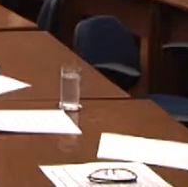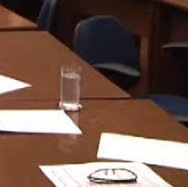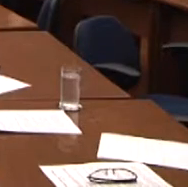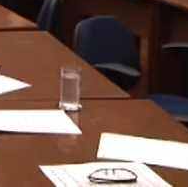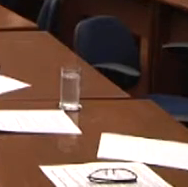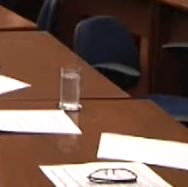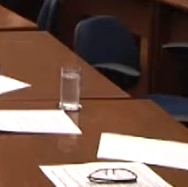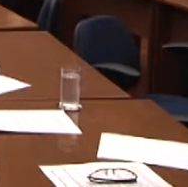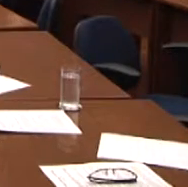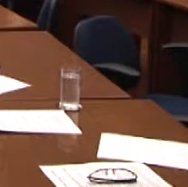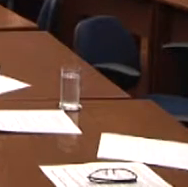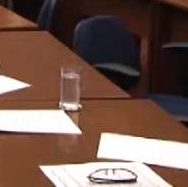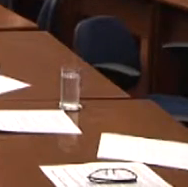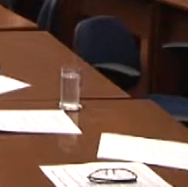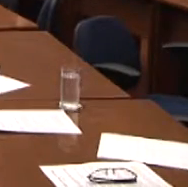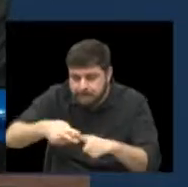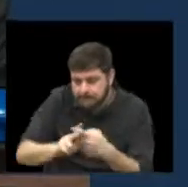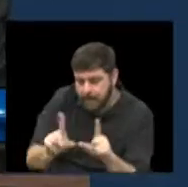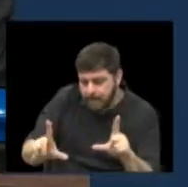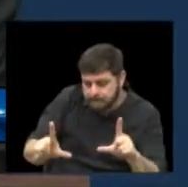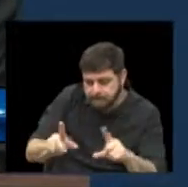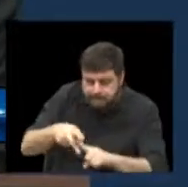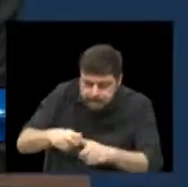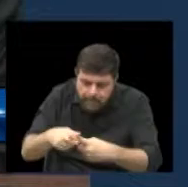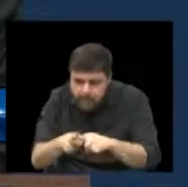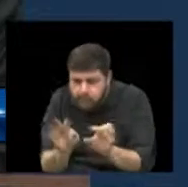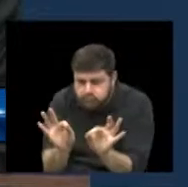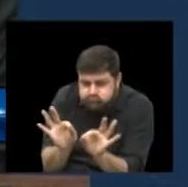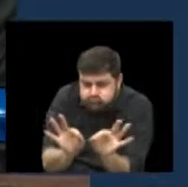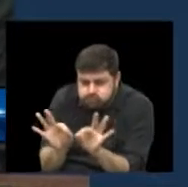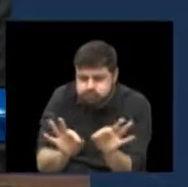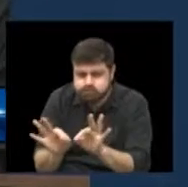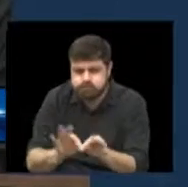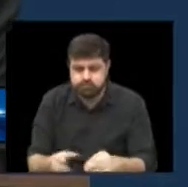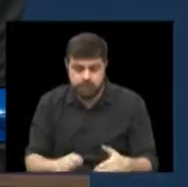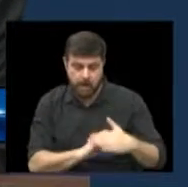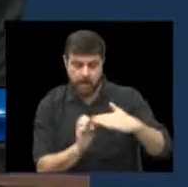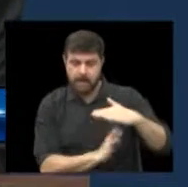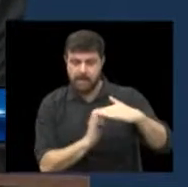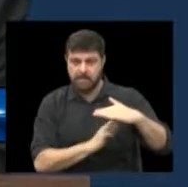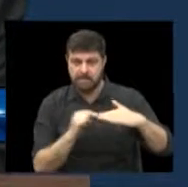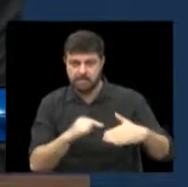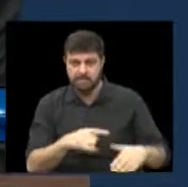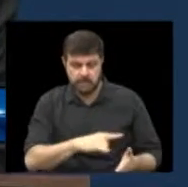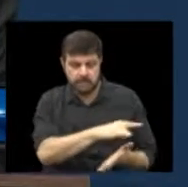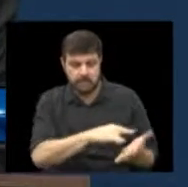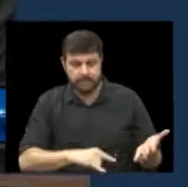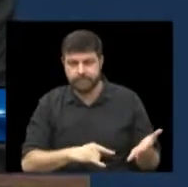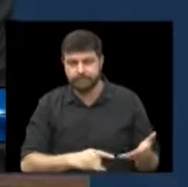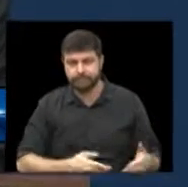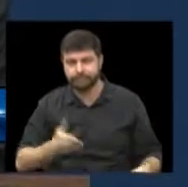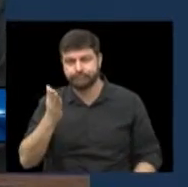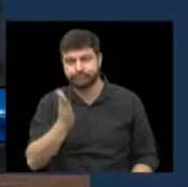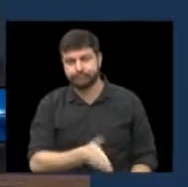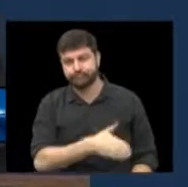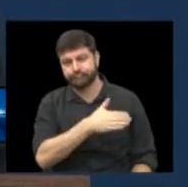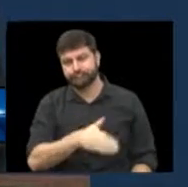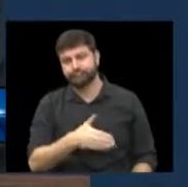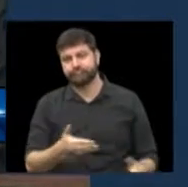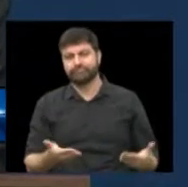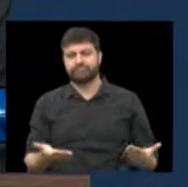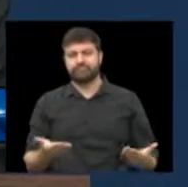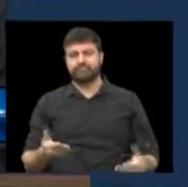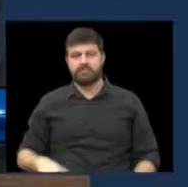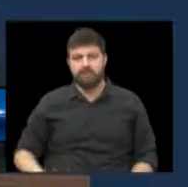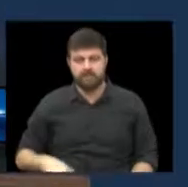medicamentos de 29 mil pessoas. Segundo o vereador, após um encontro com os moradores da região e ter feito um contato